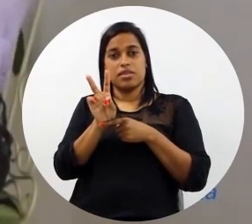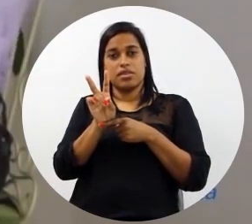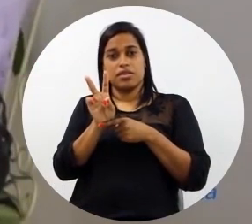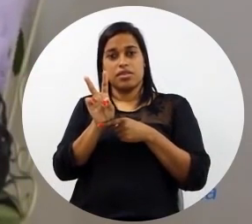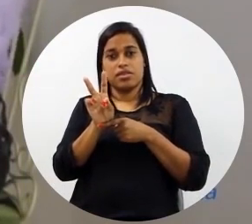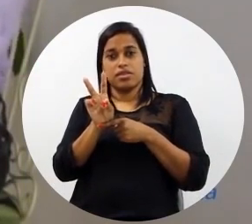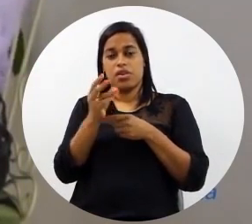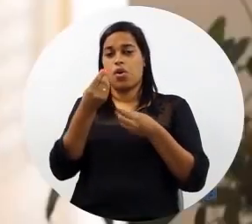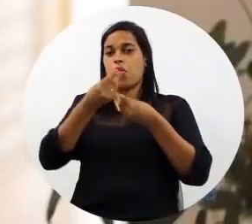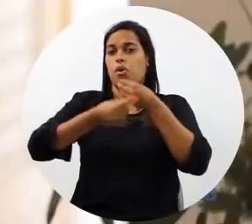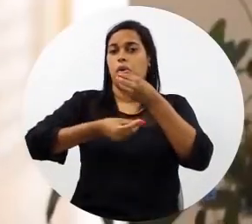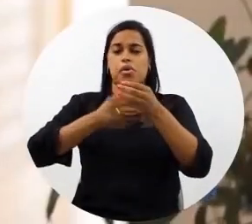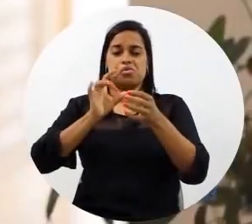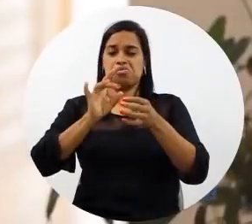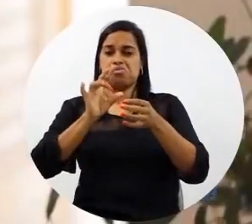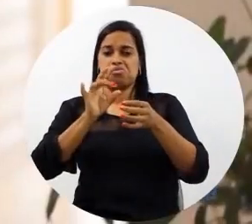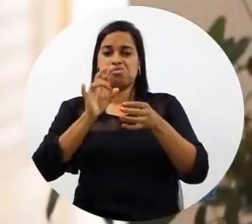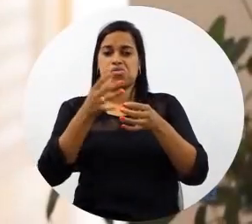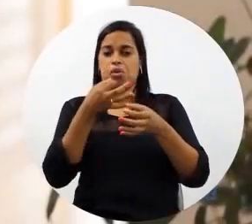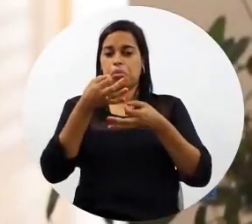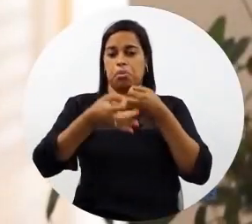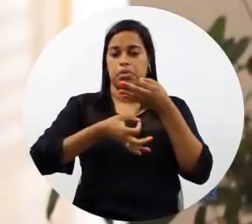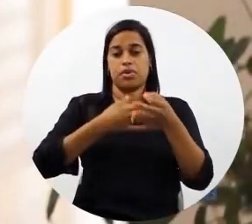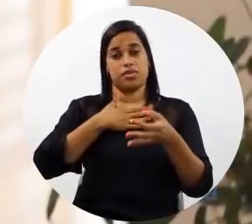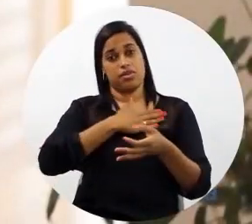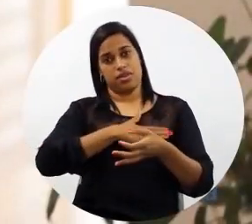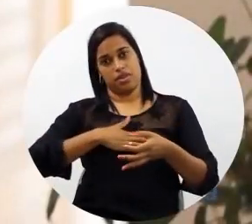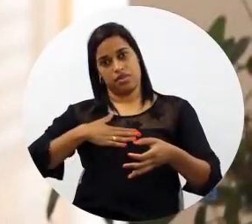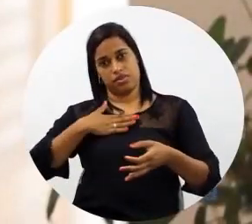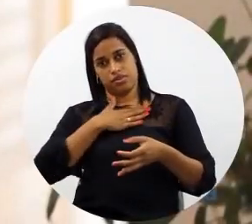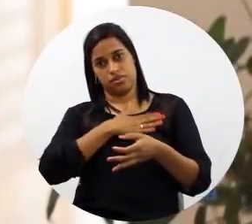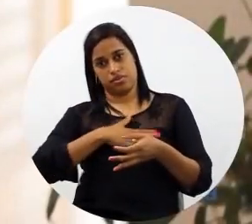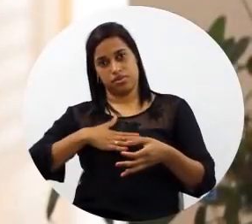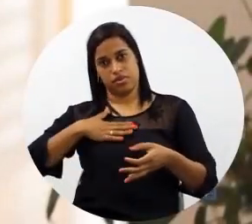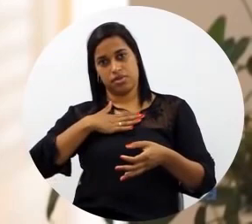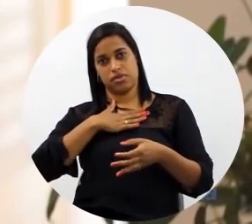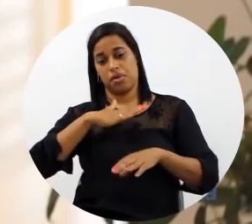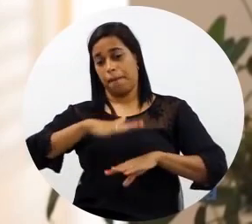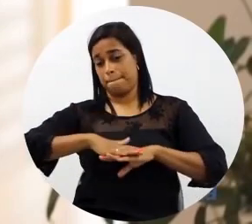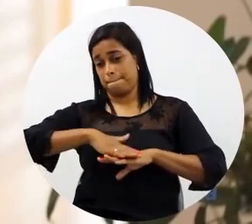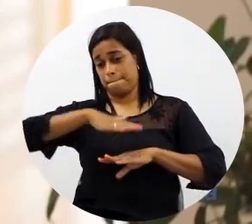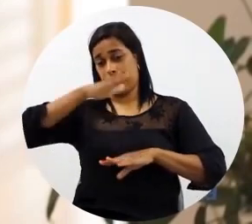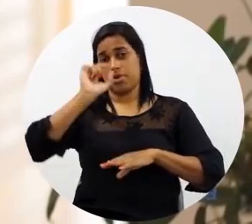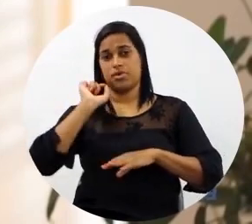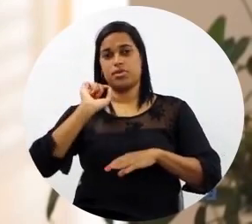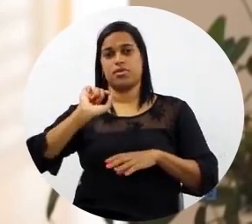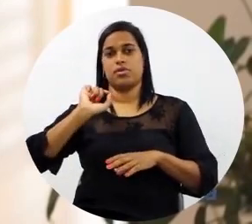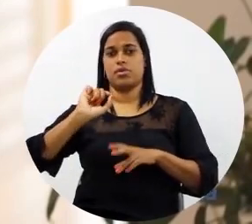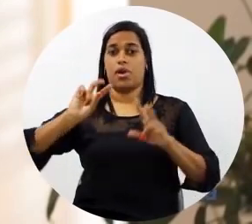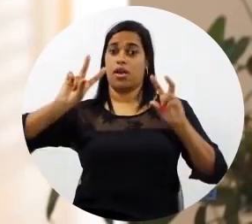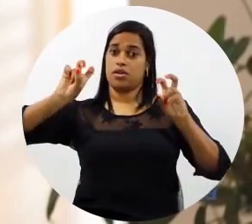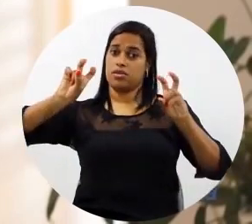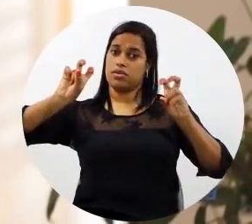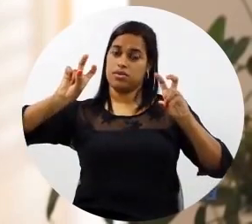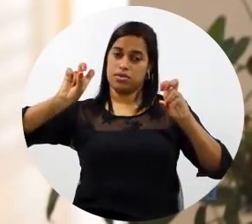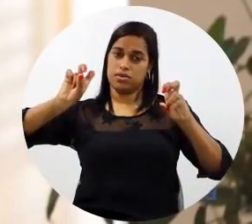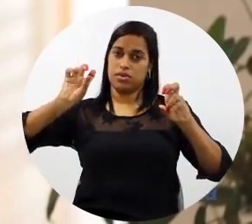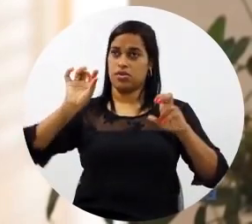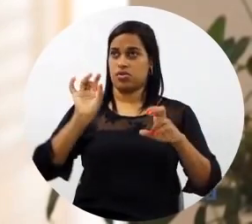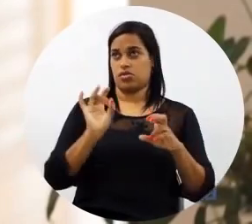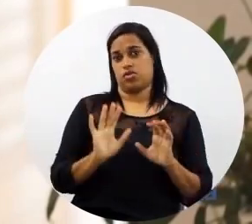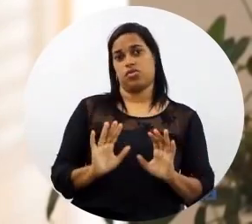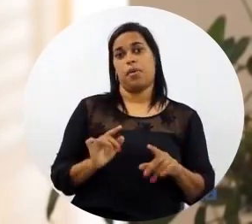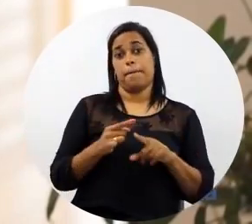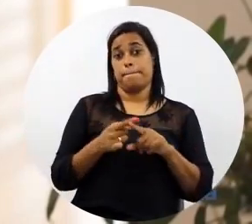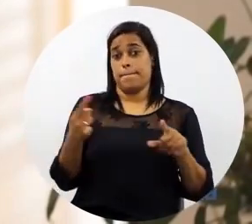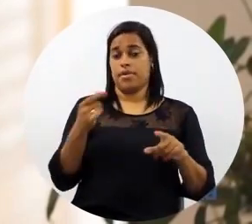e seria mais uma dedução. Satisfação é muito mais ligado às questões, não é só, mas